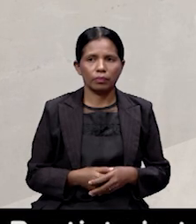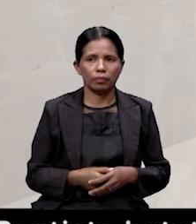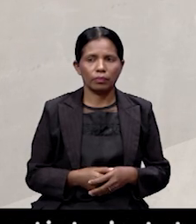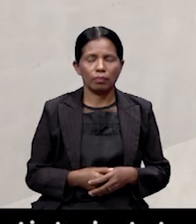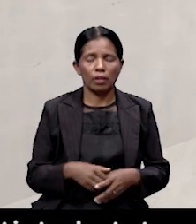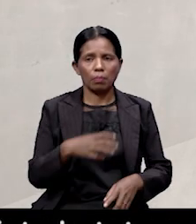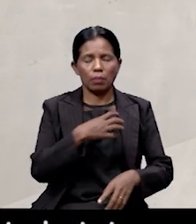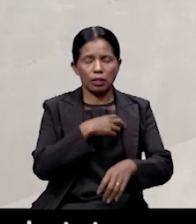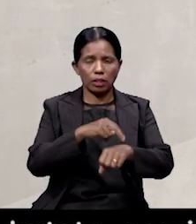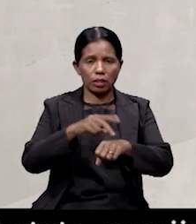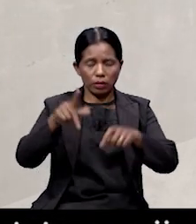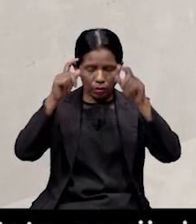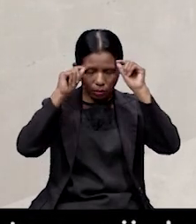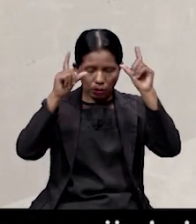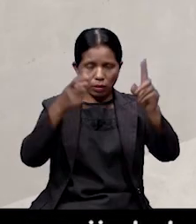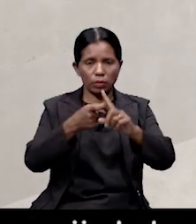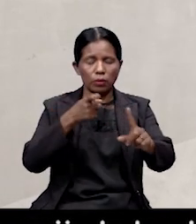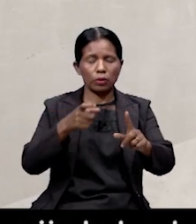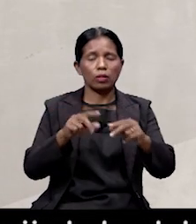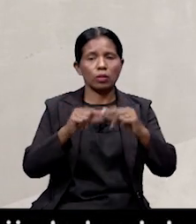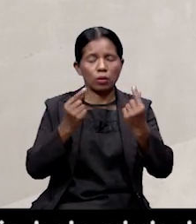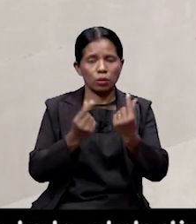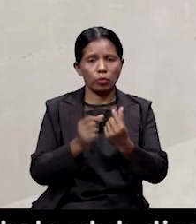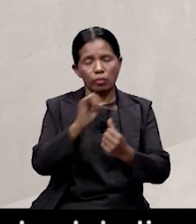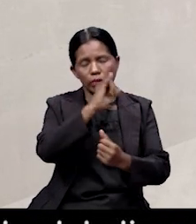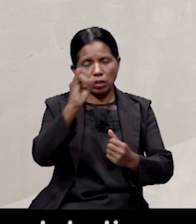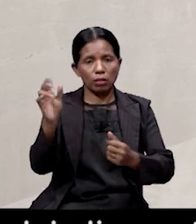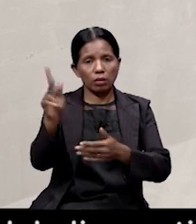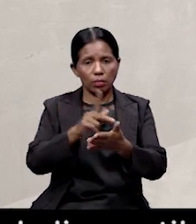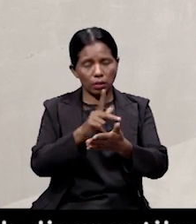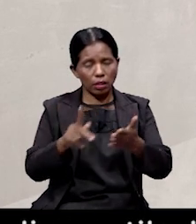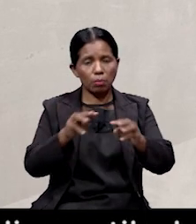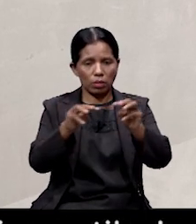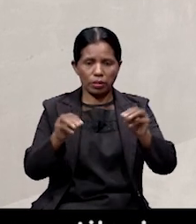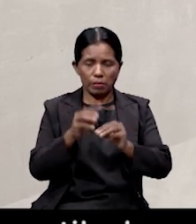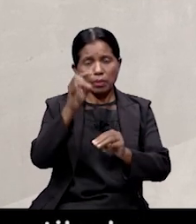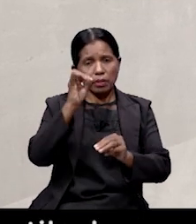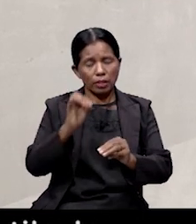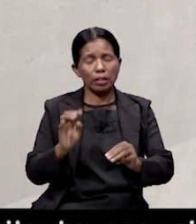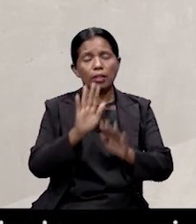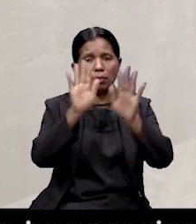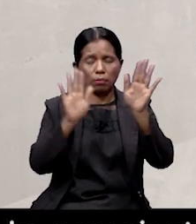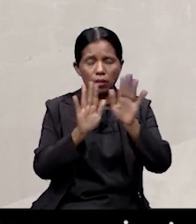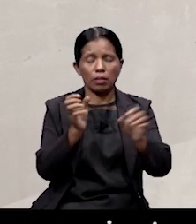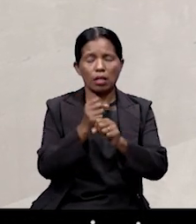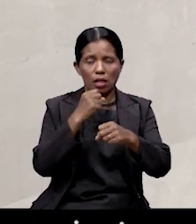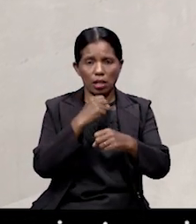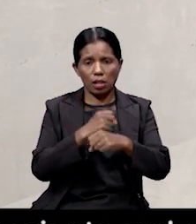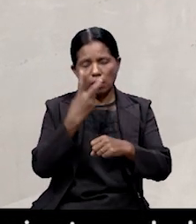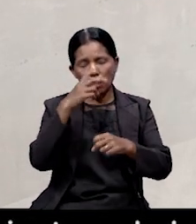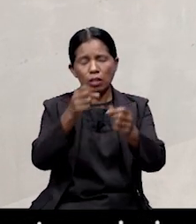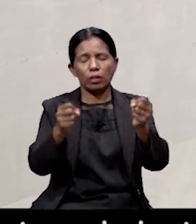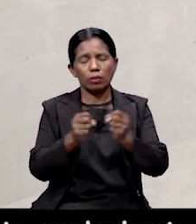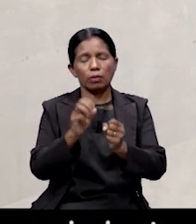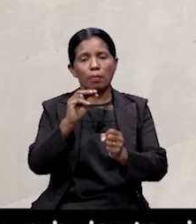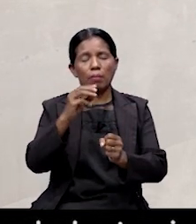Polícia Nacional Timor-Leste leu sua equipe de investigação criminal no município de Li e a domingo calan hal operação em Suku Madohi, aldeia